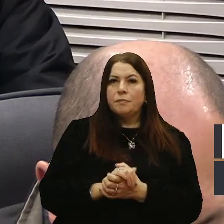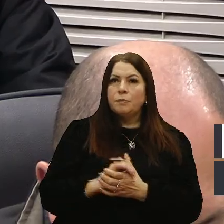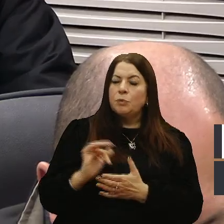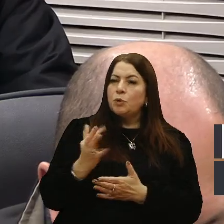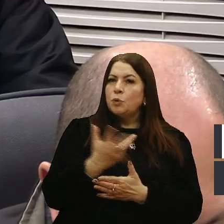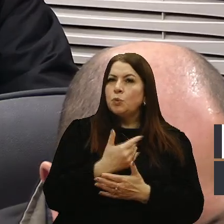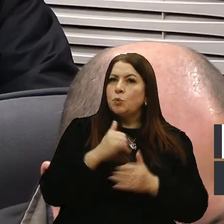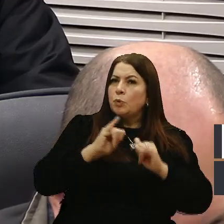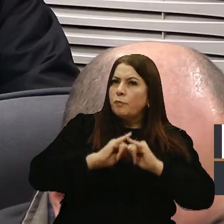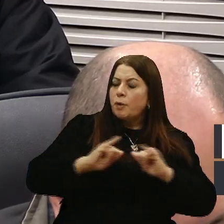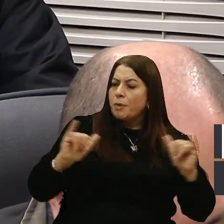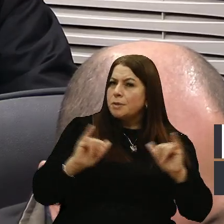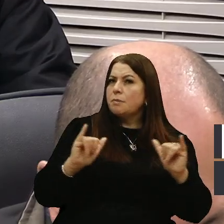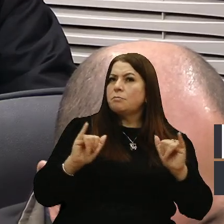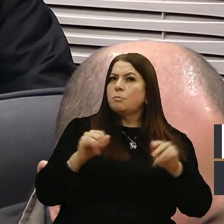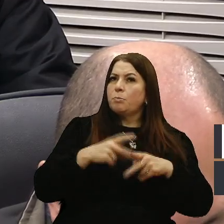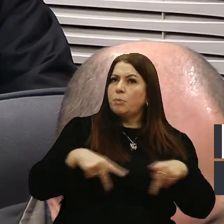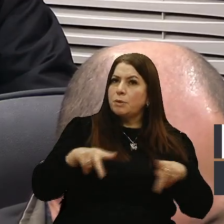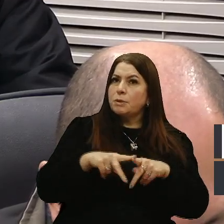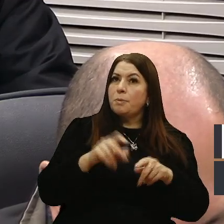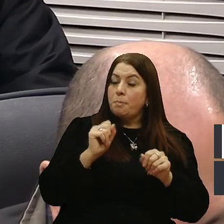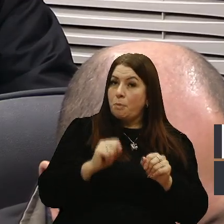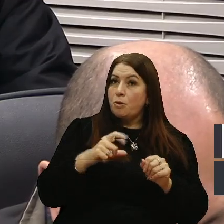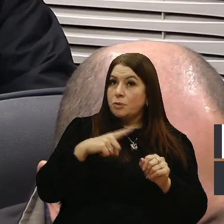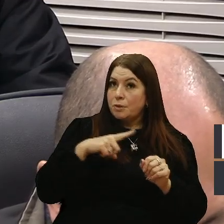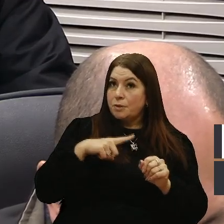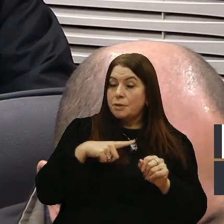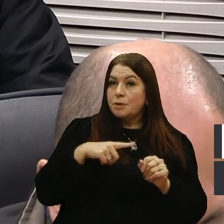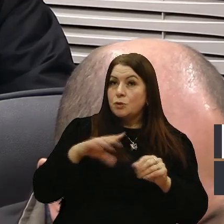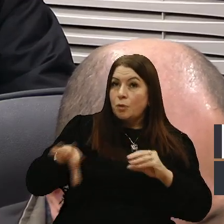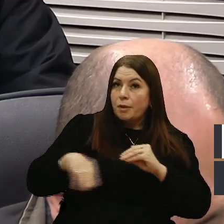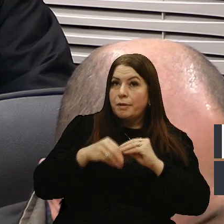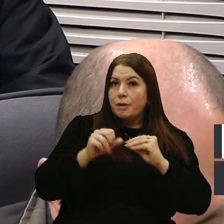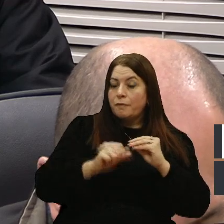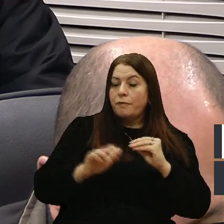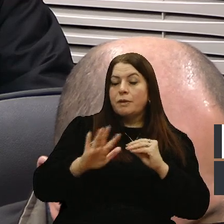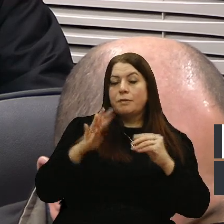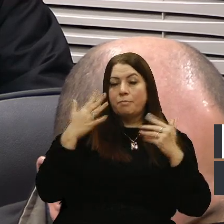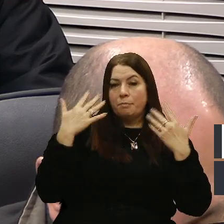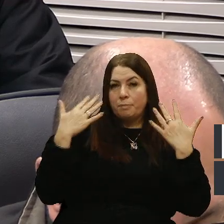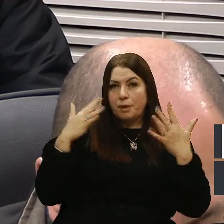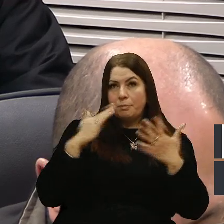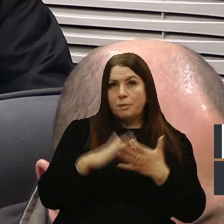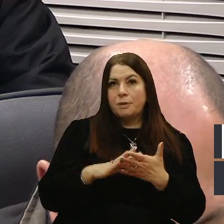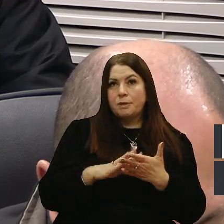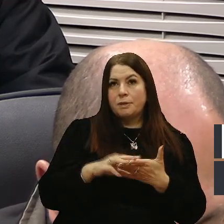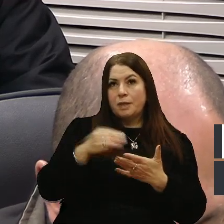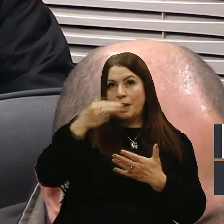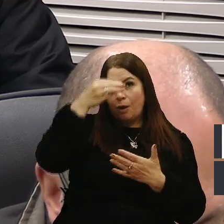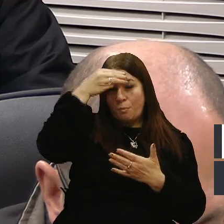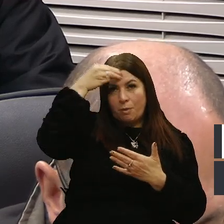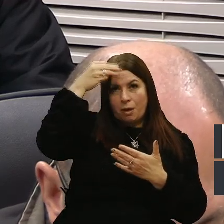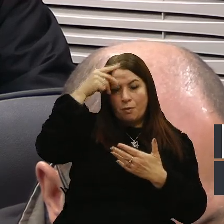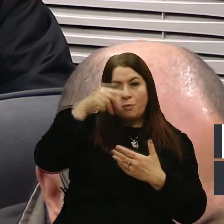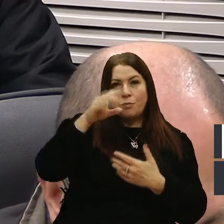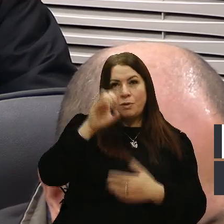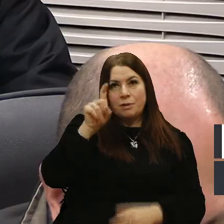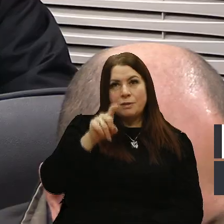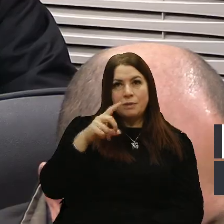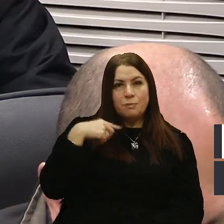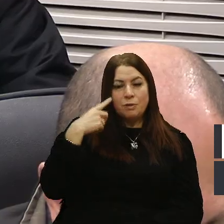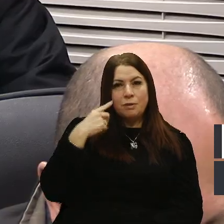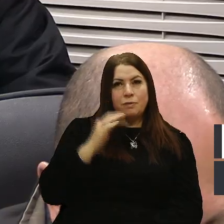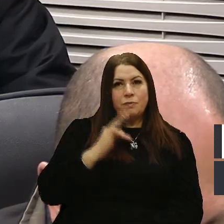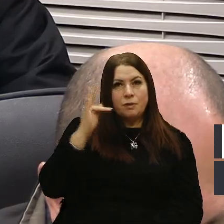que é informação que a população pode ter só agrega valores. Parabéns ao Mauro Pereira, ex-deputado federal, do